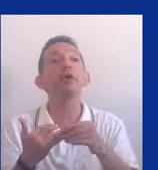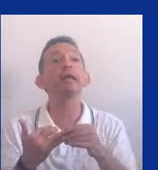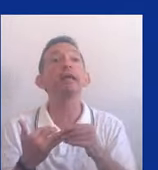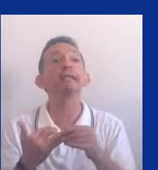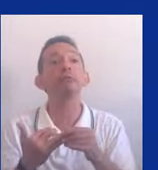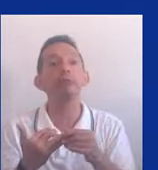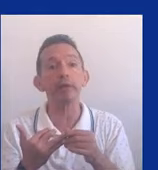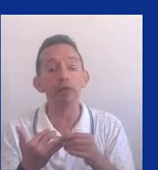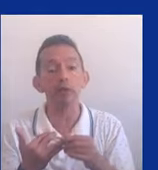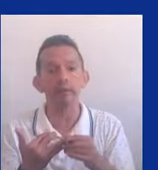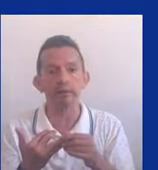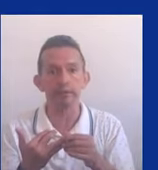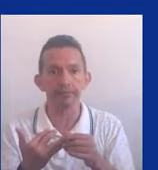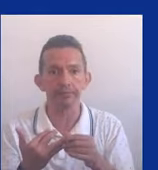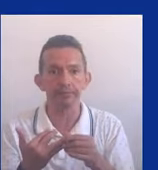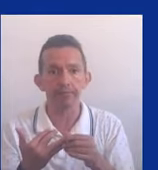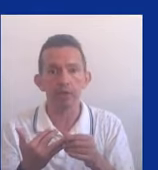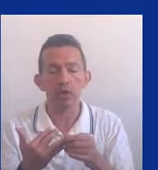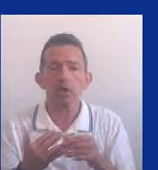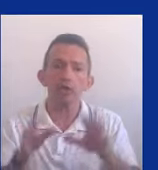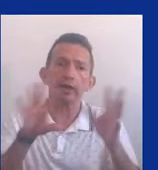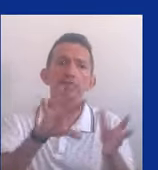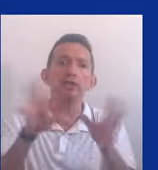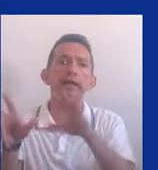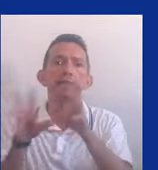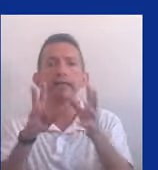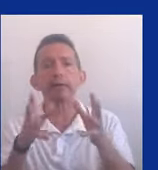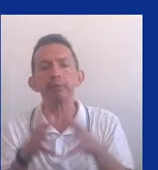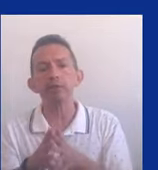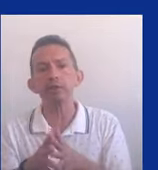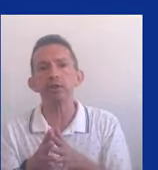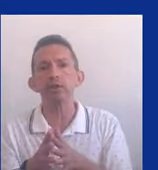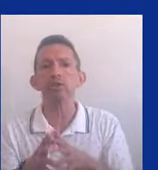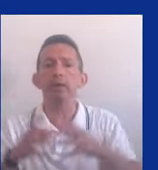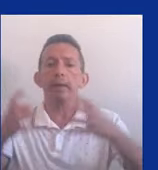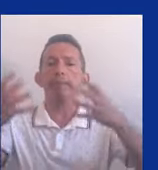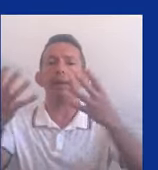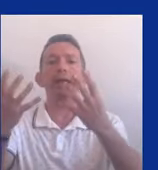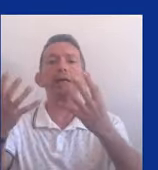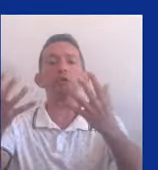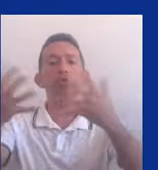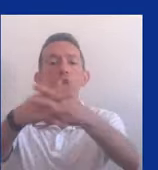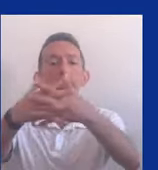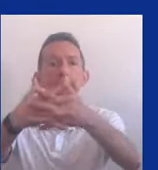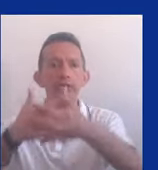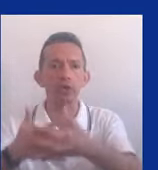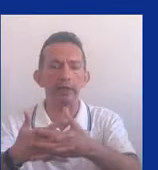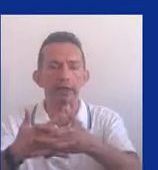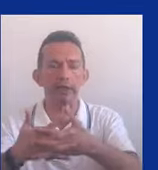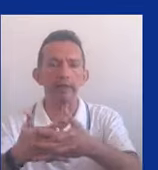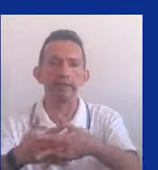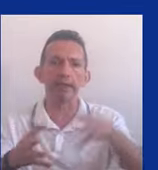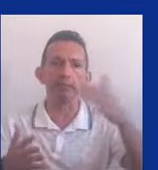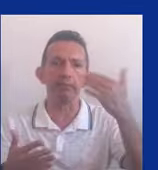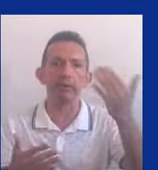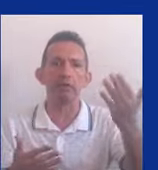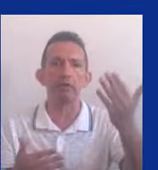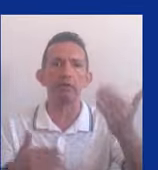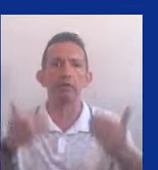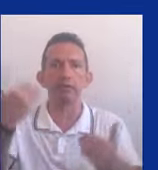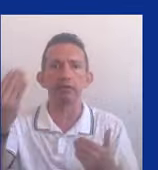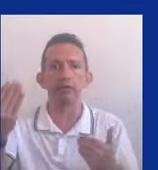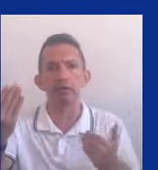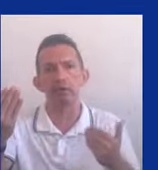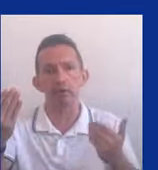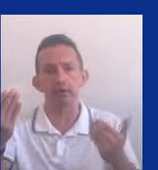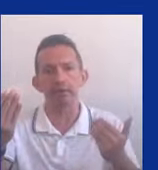ribossomos como organelas não membranosas. Só que a gente tem que atentar para o seguinte: pegando todas as organelas, as